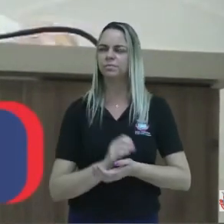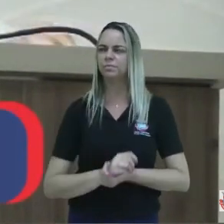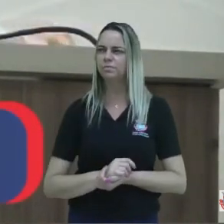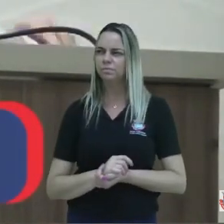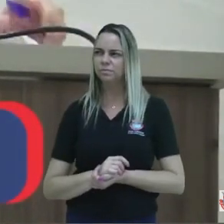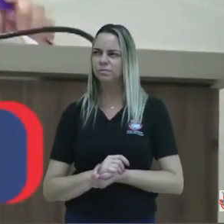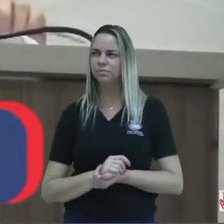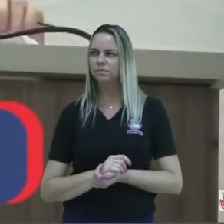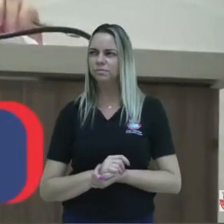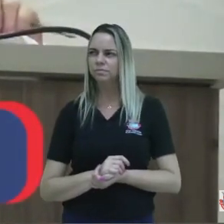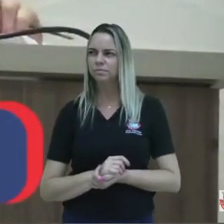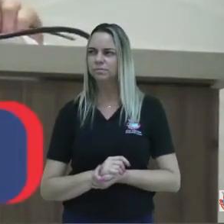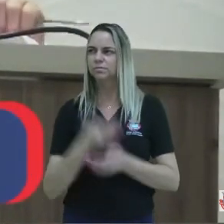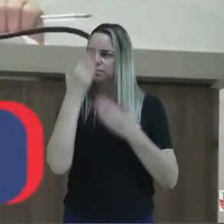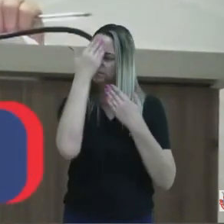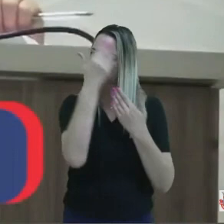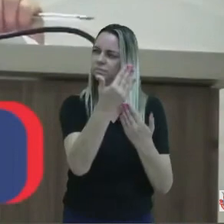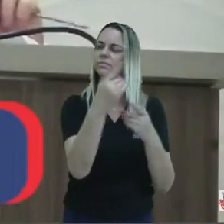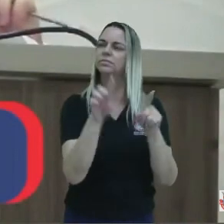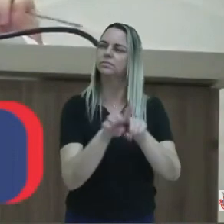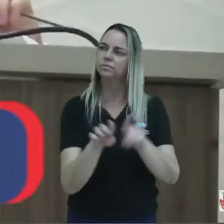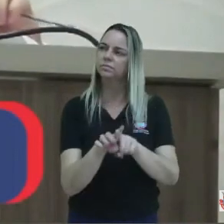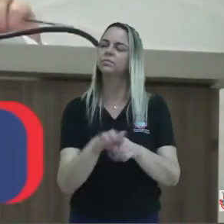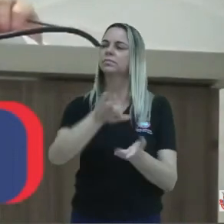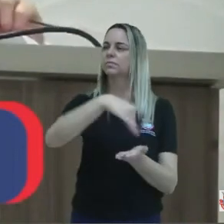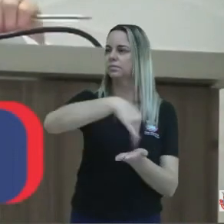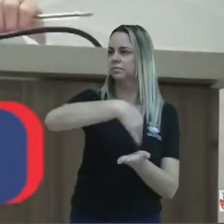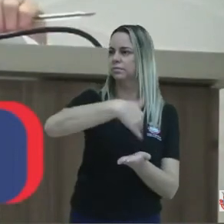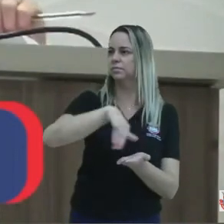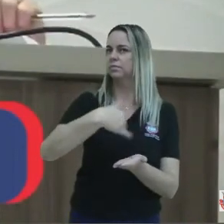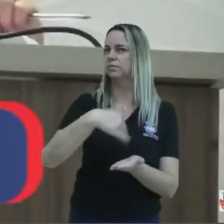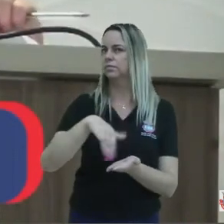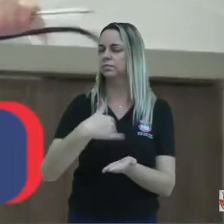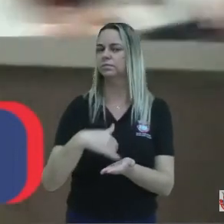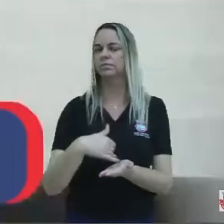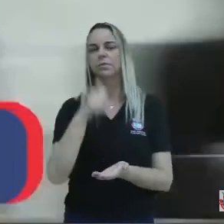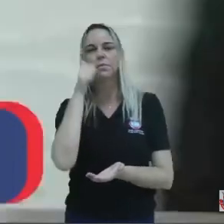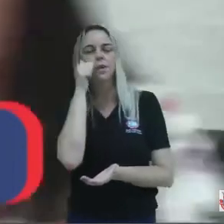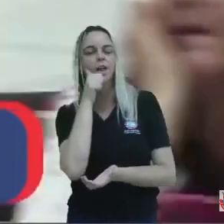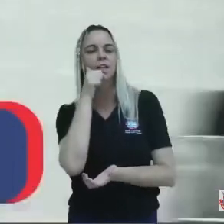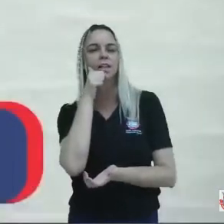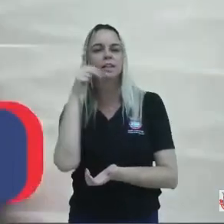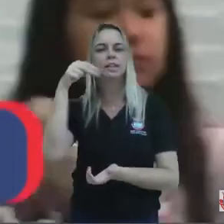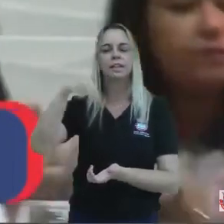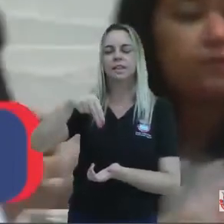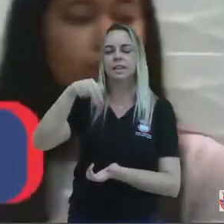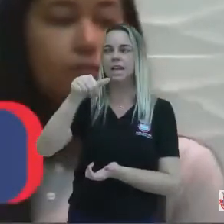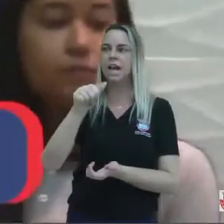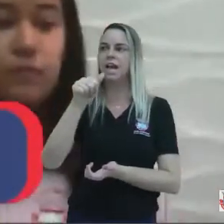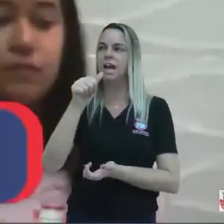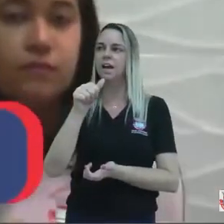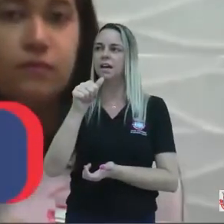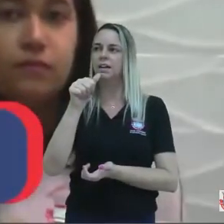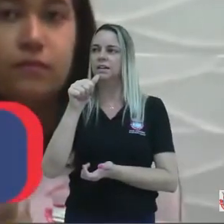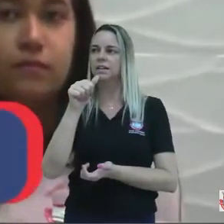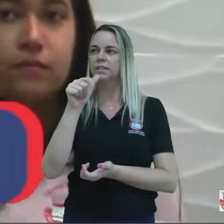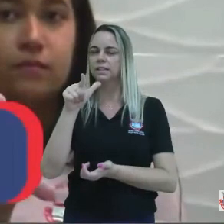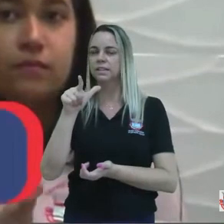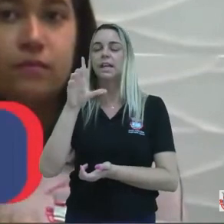me ceder uma parte? Quero aqui, Ney, também, há poucos instantes teve o senhor aqui precisando de uma ambulância. Quero aqui agradecer a